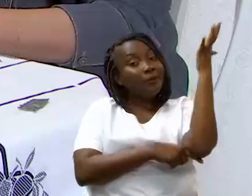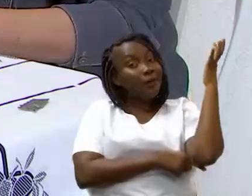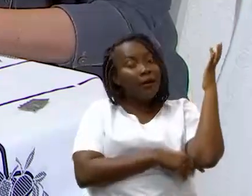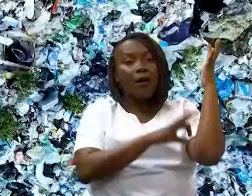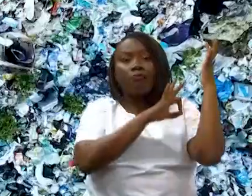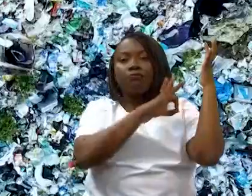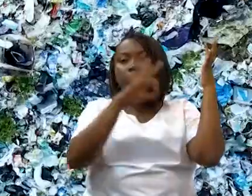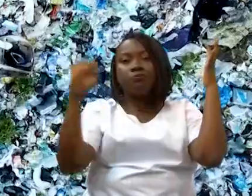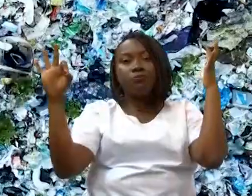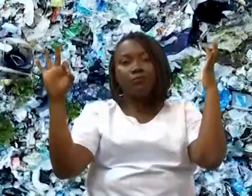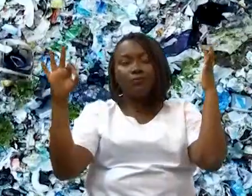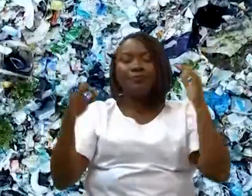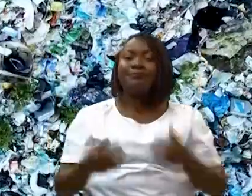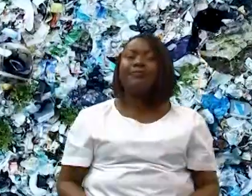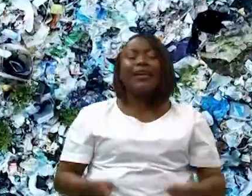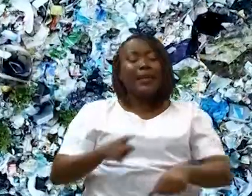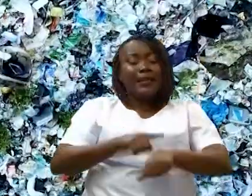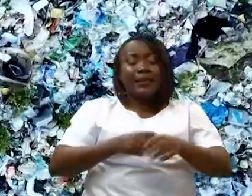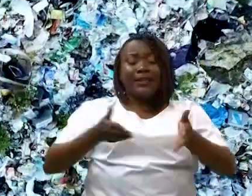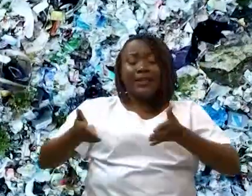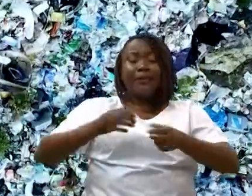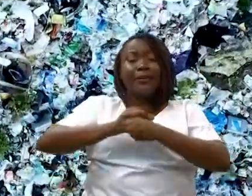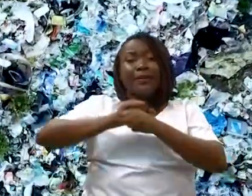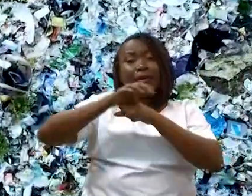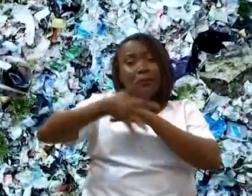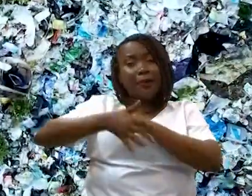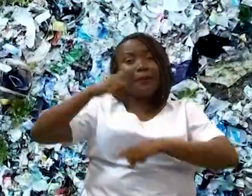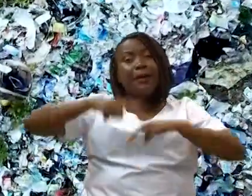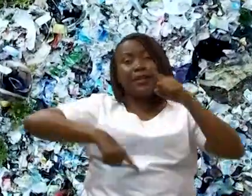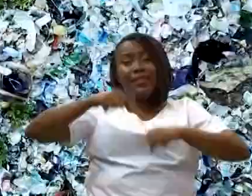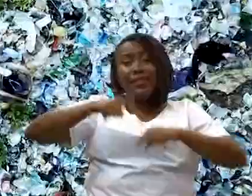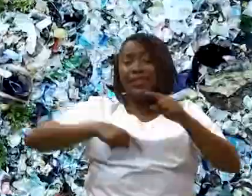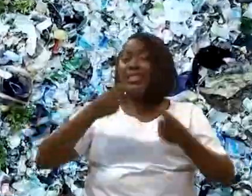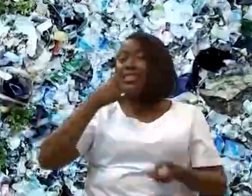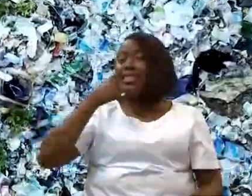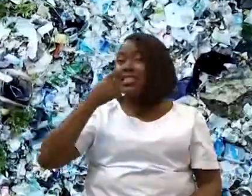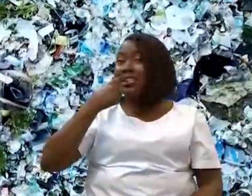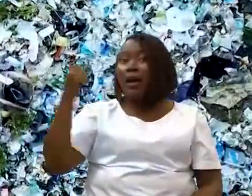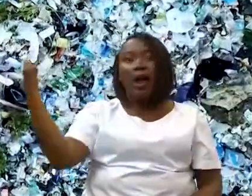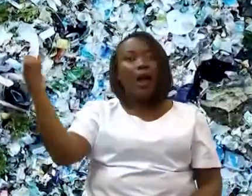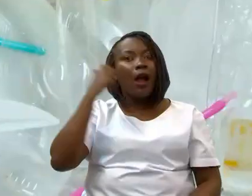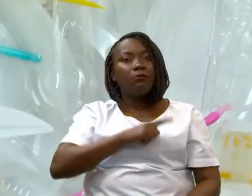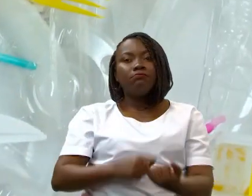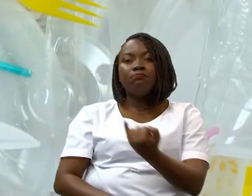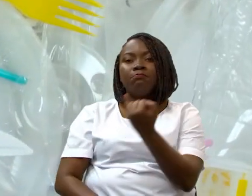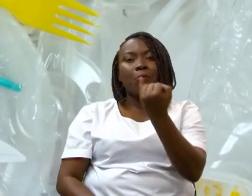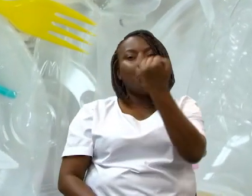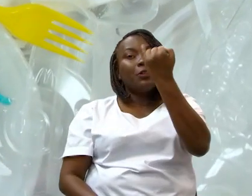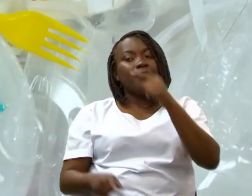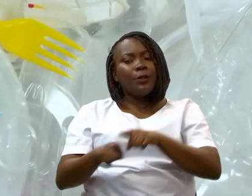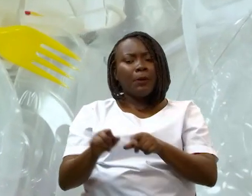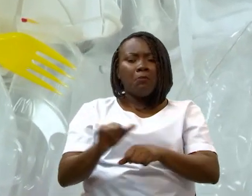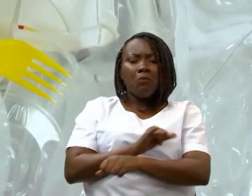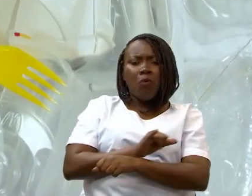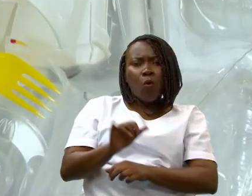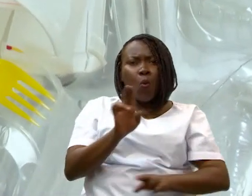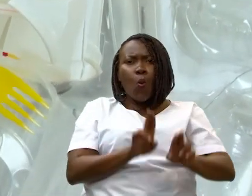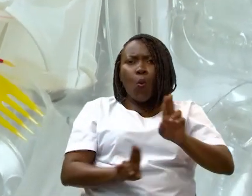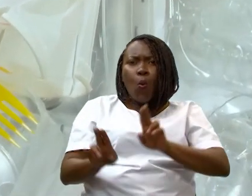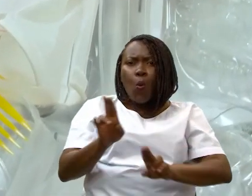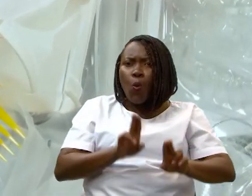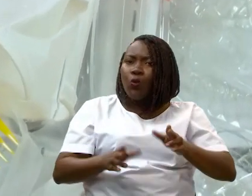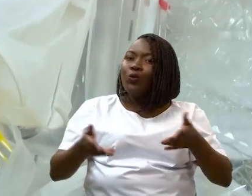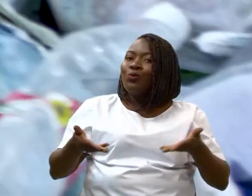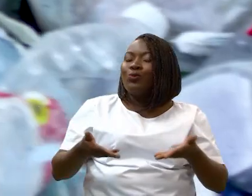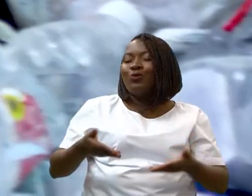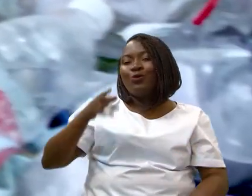natureza. Isso é ótimo. Em tempos de pandemia, esses materiais de plásticos ganharam ainda mais importância e utilidade em nosso dia a